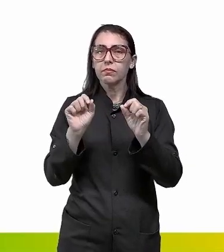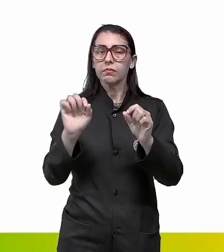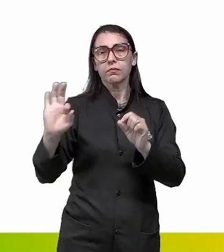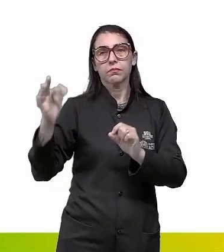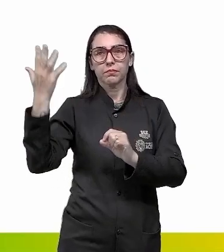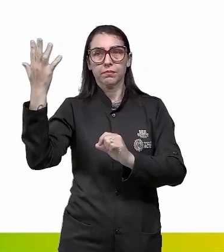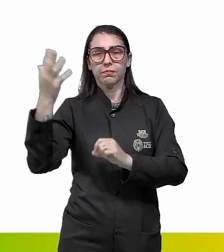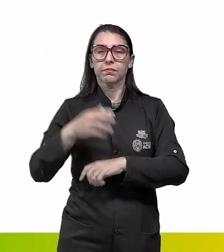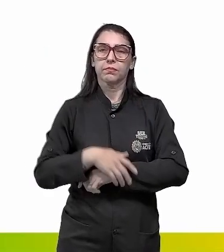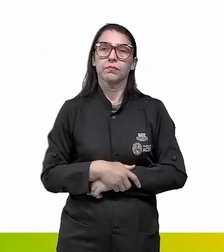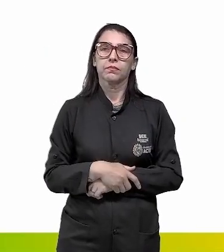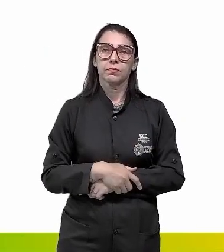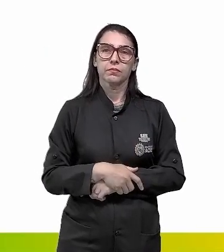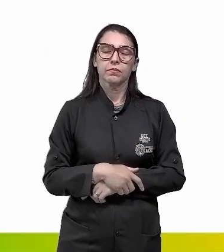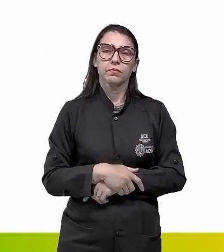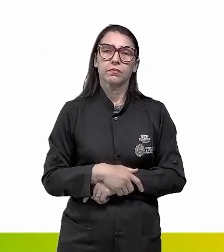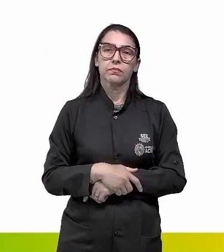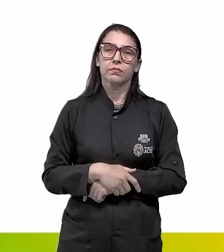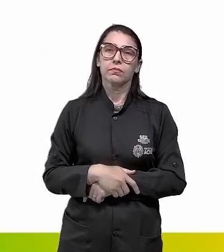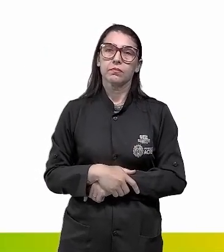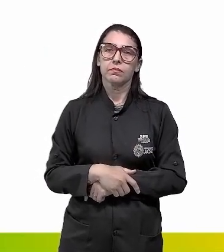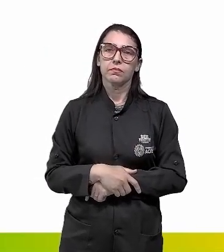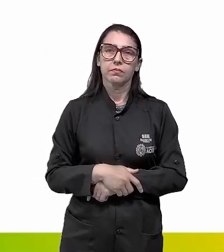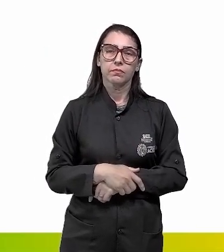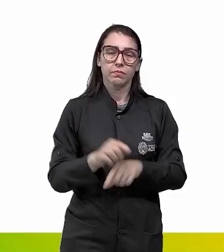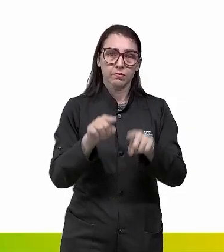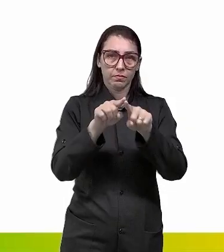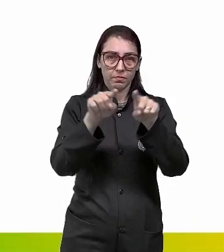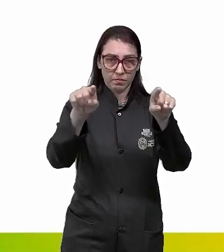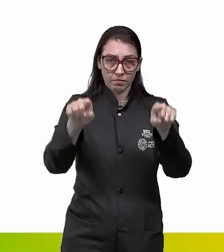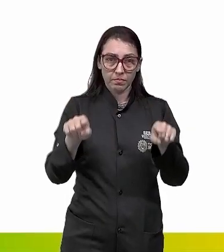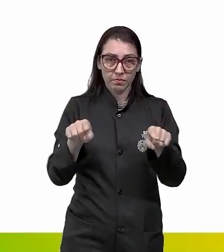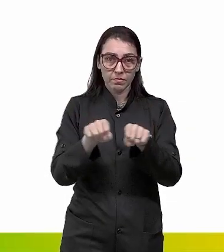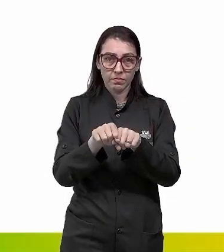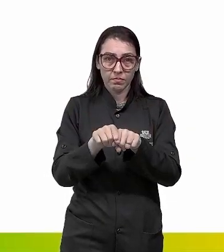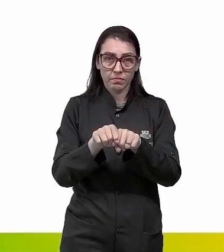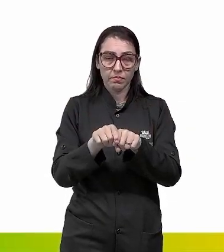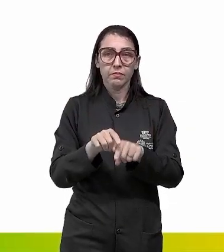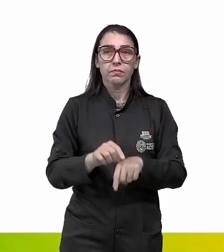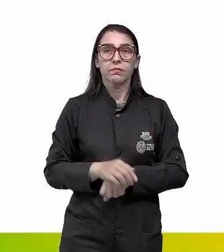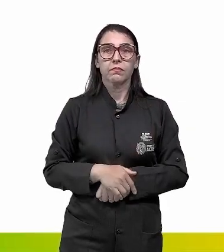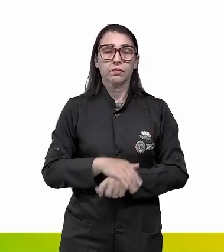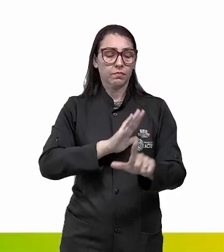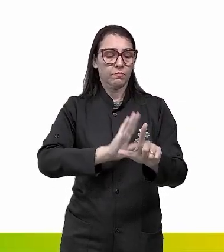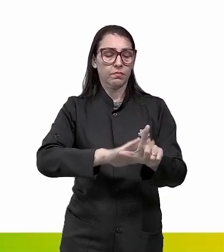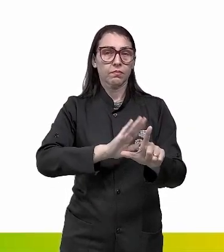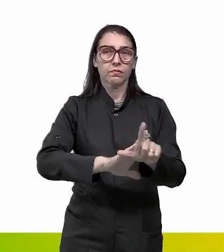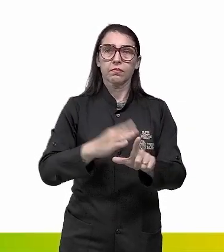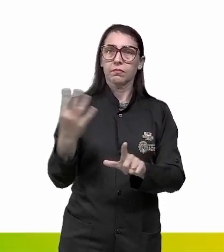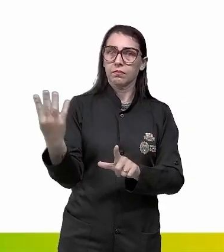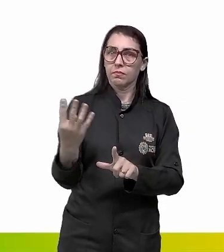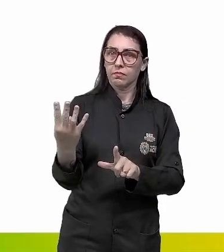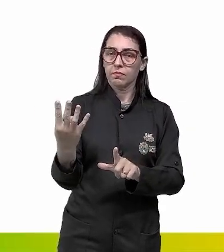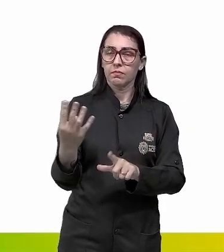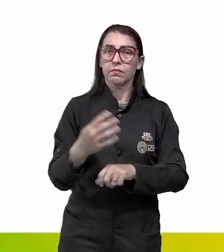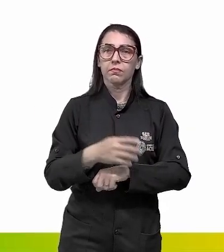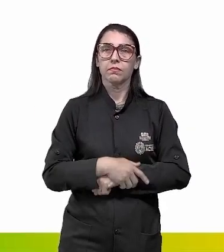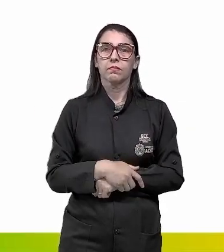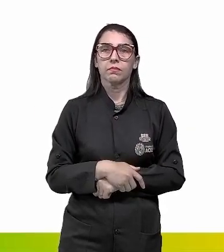acontecer. Então, aqui eu tenho primeiro um quadrado de lado 4.